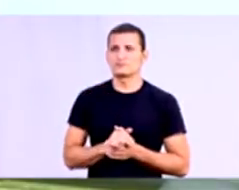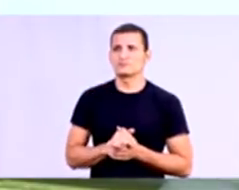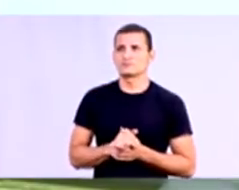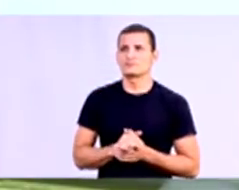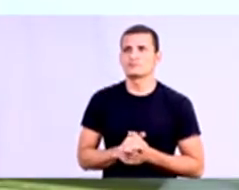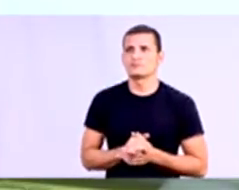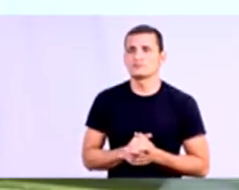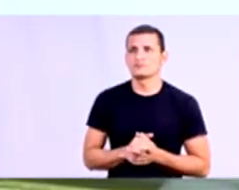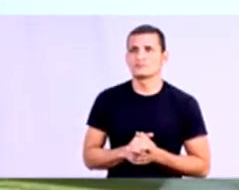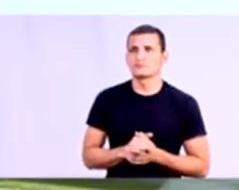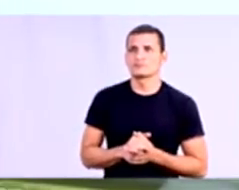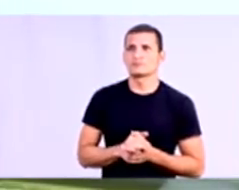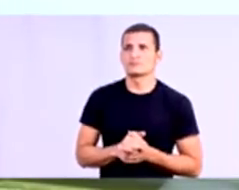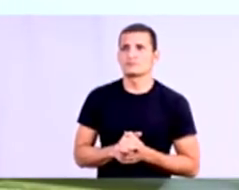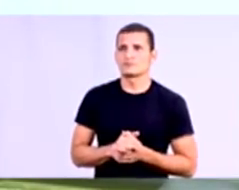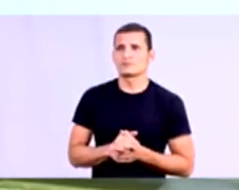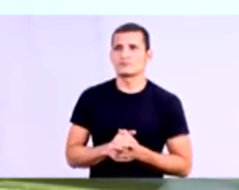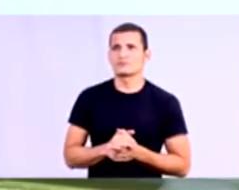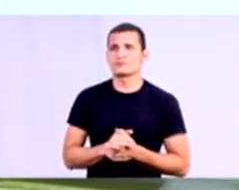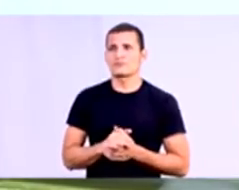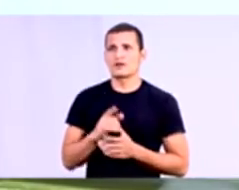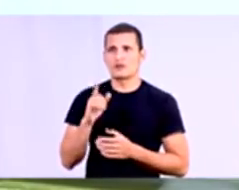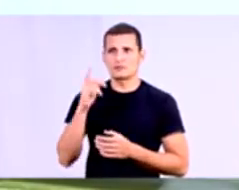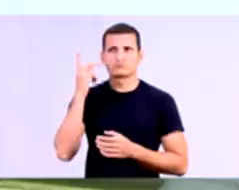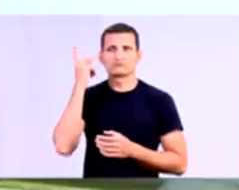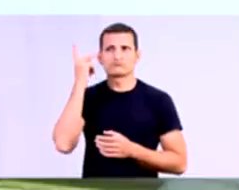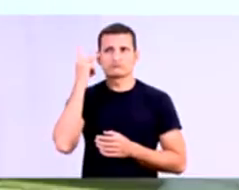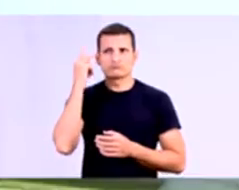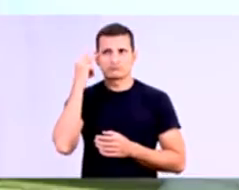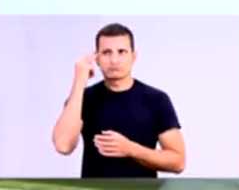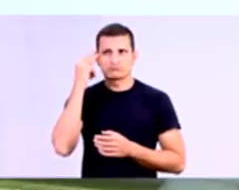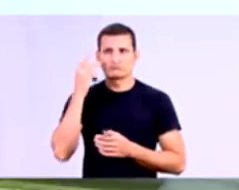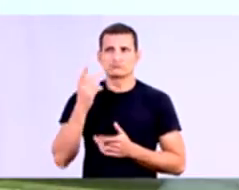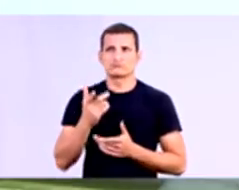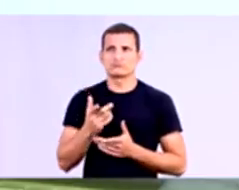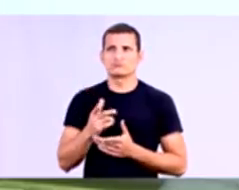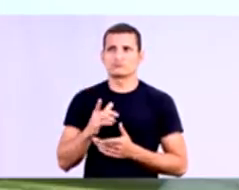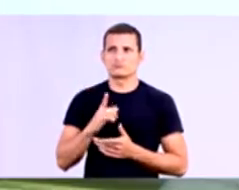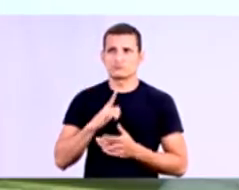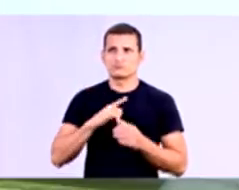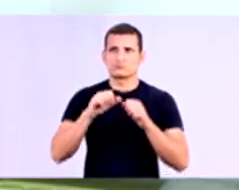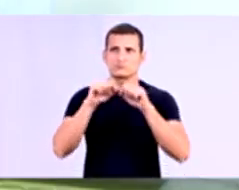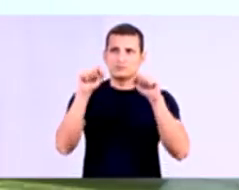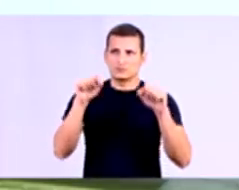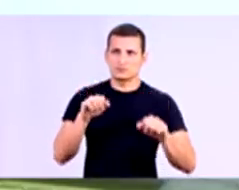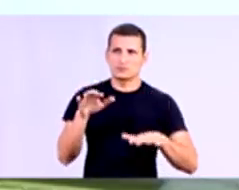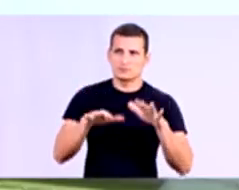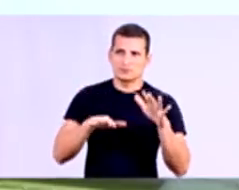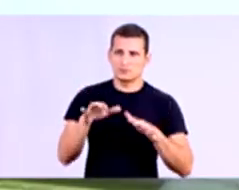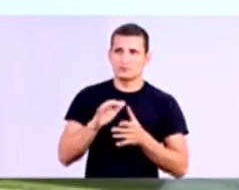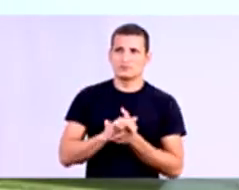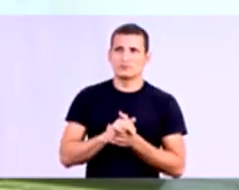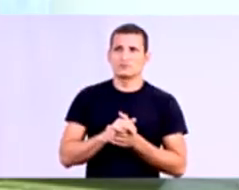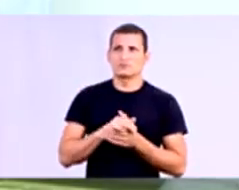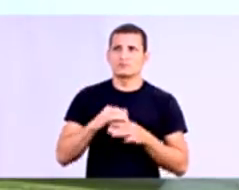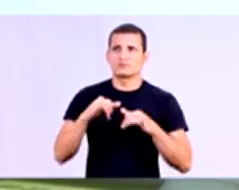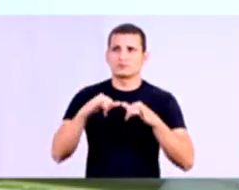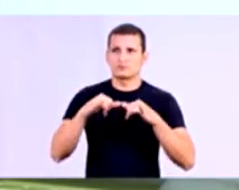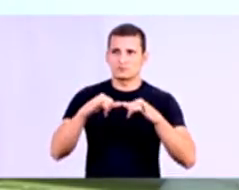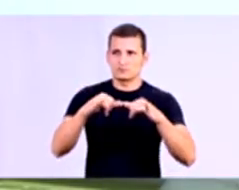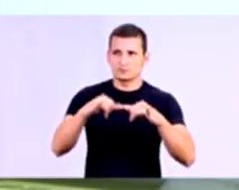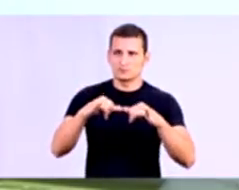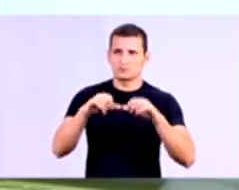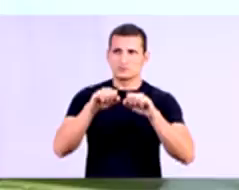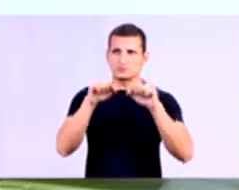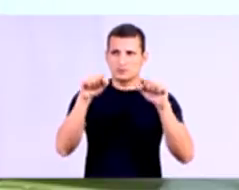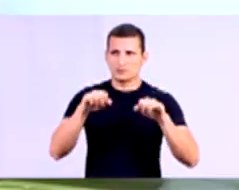sistema de Receita Federal. E é comum a gente ter sistemas dependentes. O próprio sistema de carrinho de compra, como eu citei também